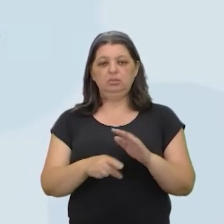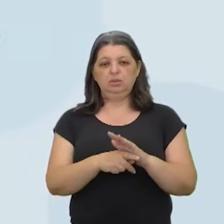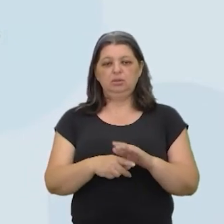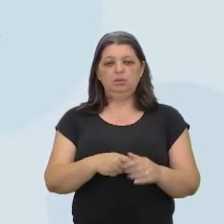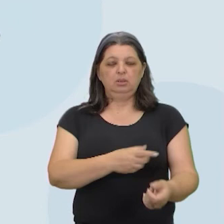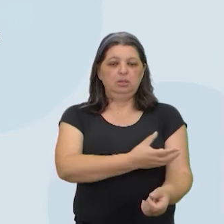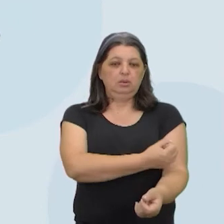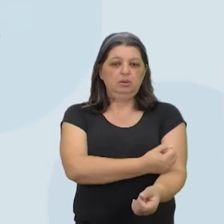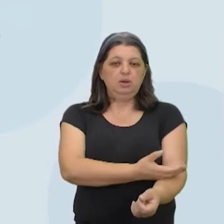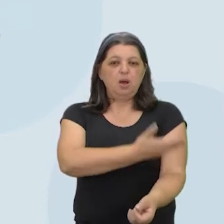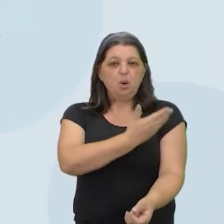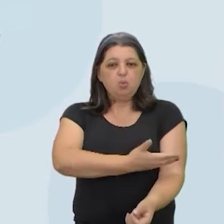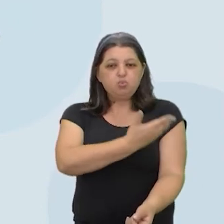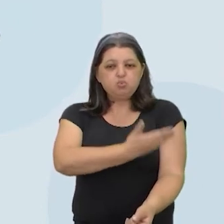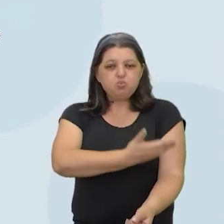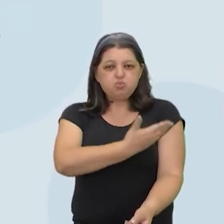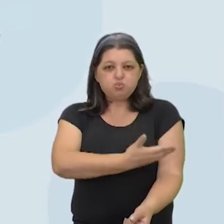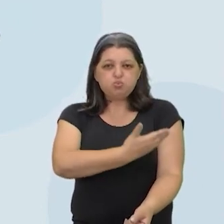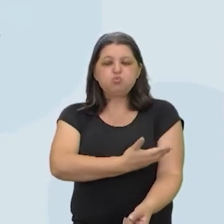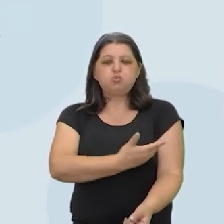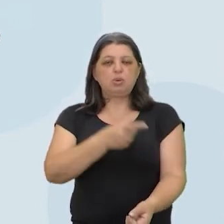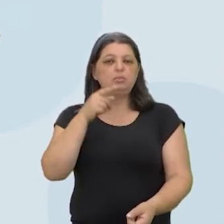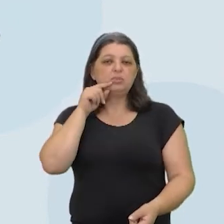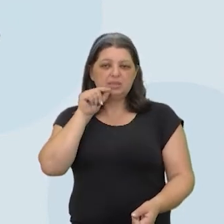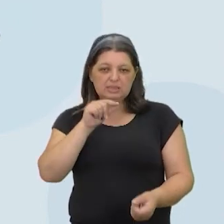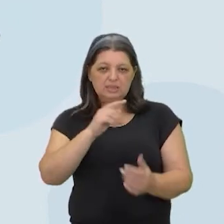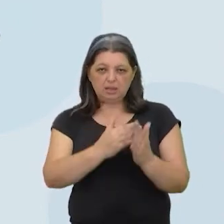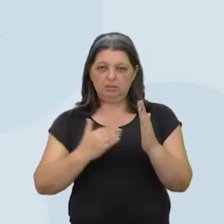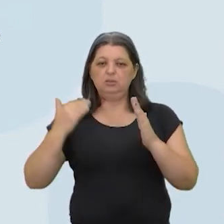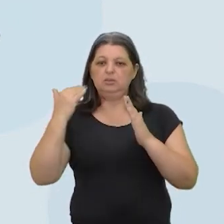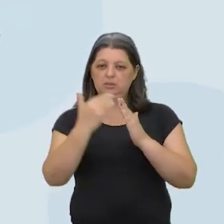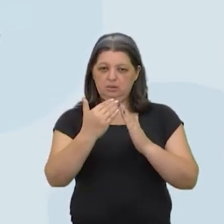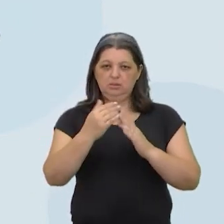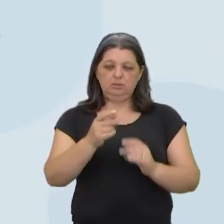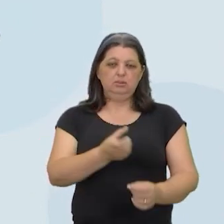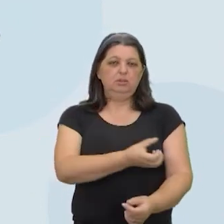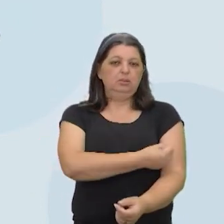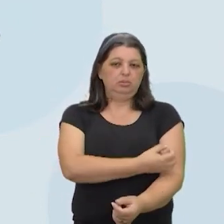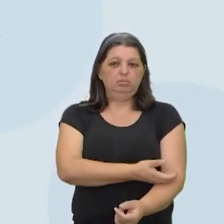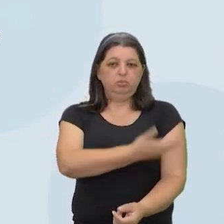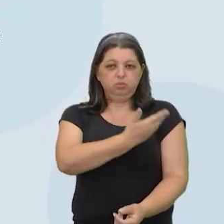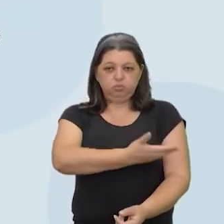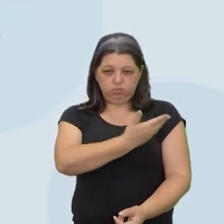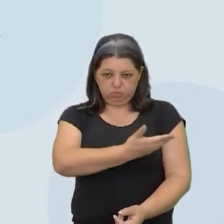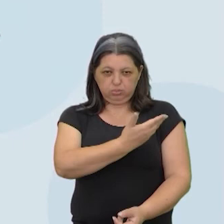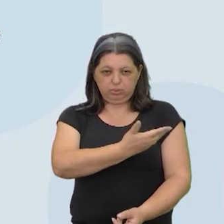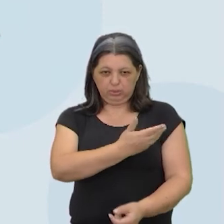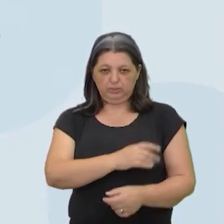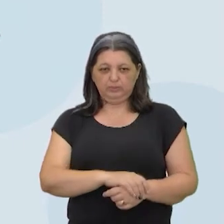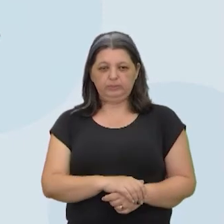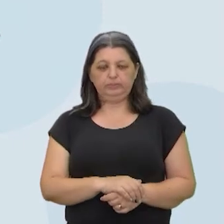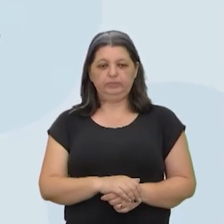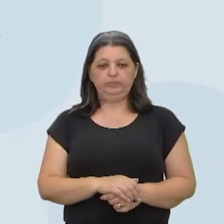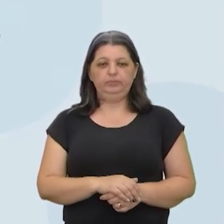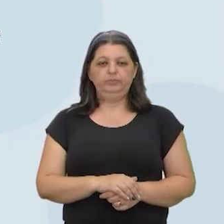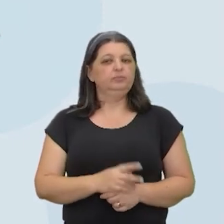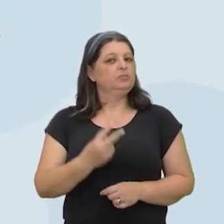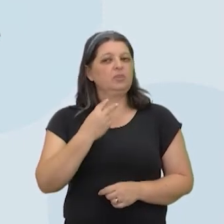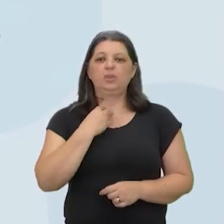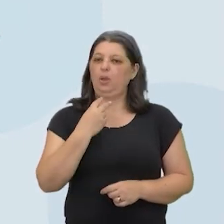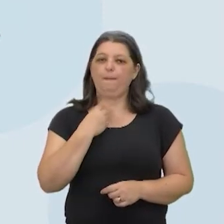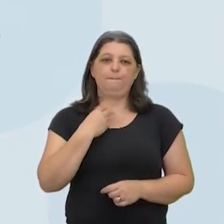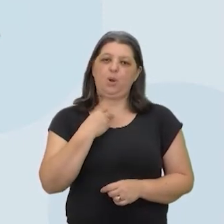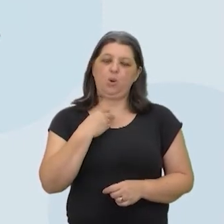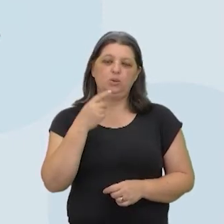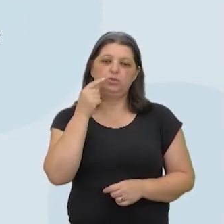gente sabe que a pessoa que consome muito sal afeta a pressão arterial, e a pessoa que tem a pressão arterial alta já, né, não pode consumir